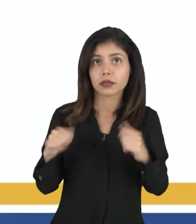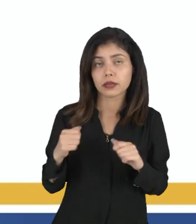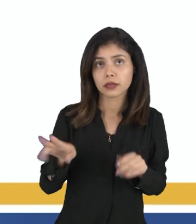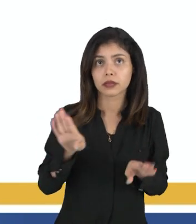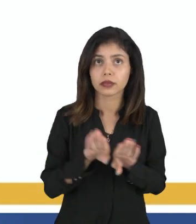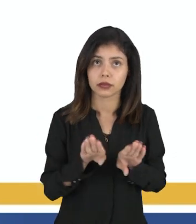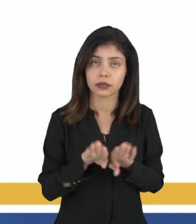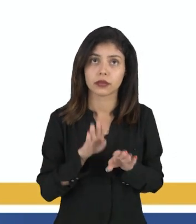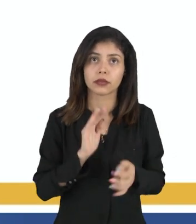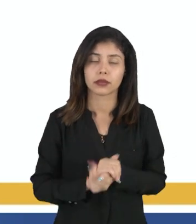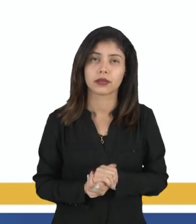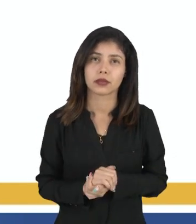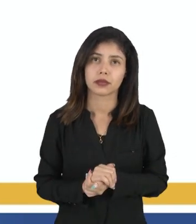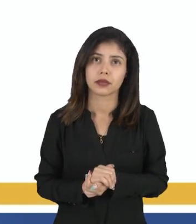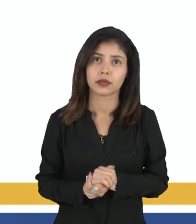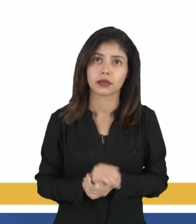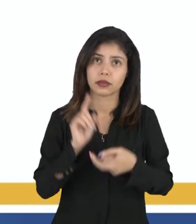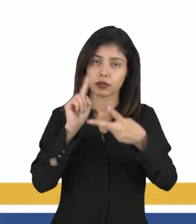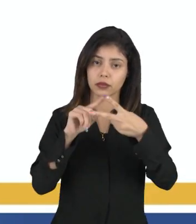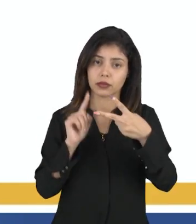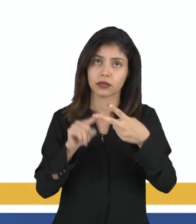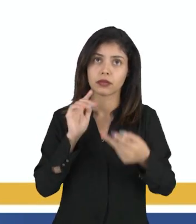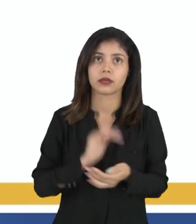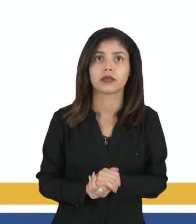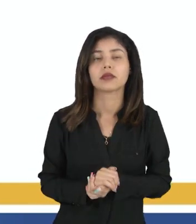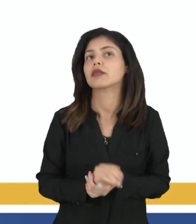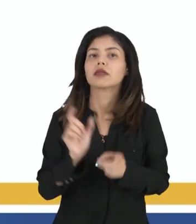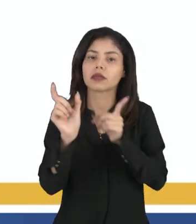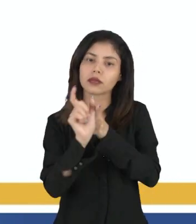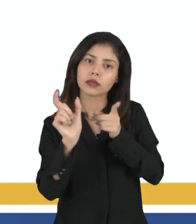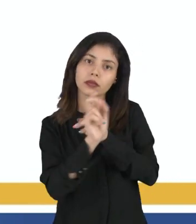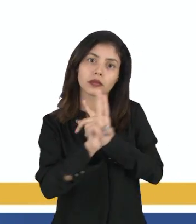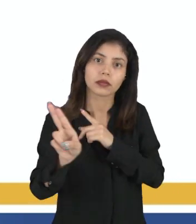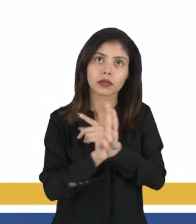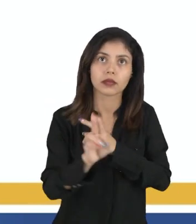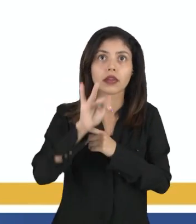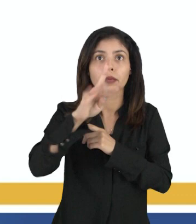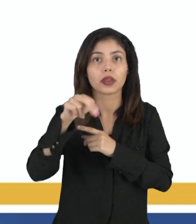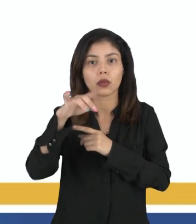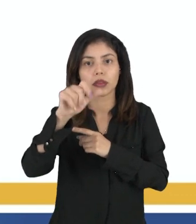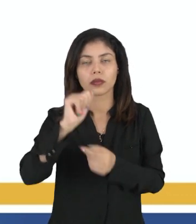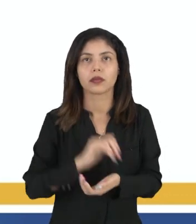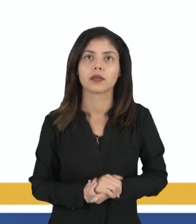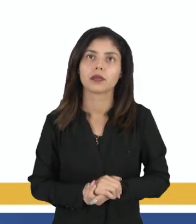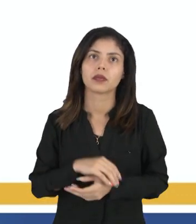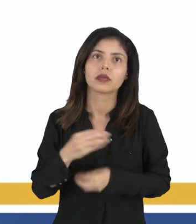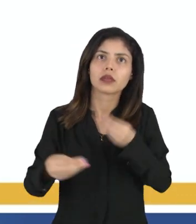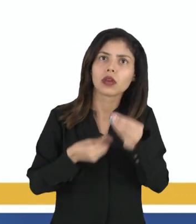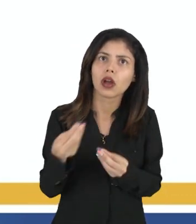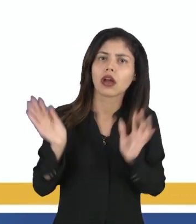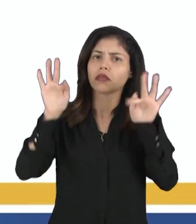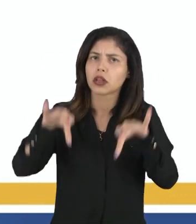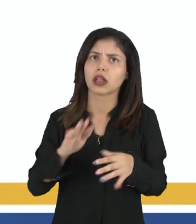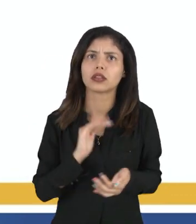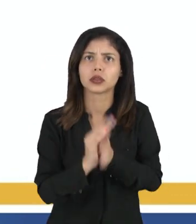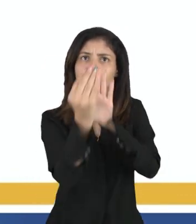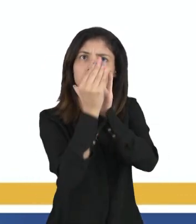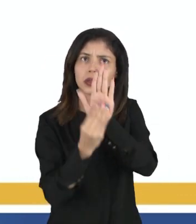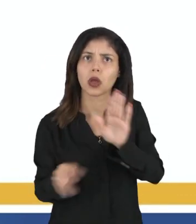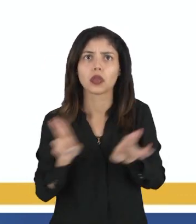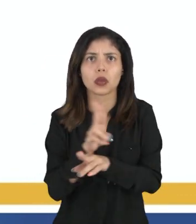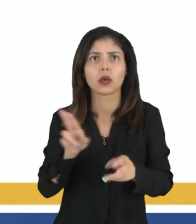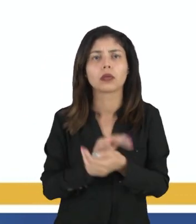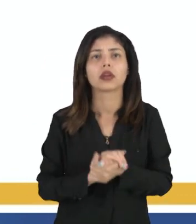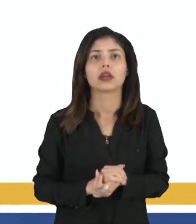ser composto por dois nomes. Então nós temos ali a nomenclatura binominal, né? Com a finalidade de padronizar o nome